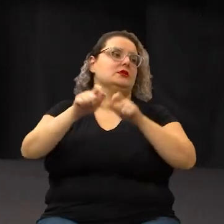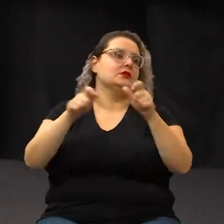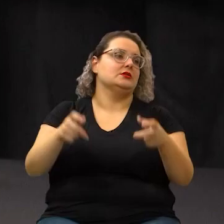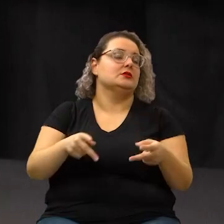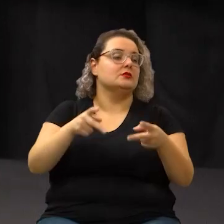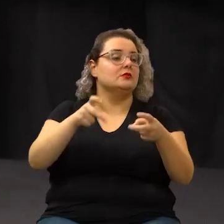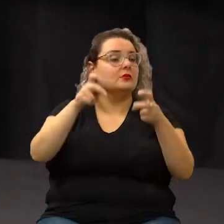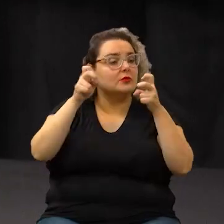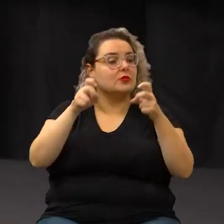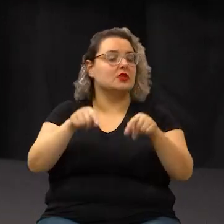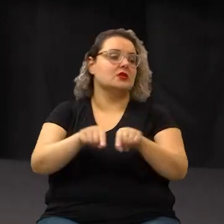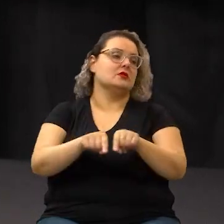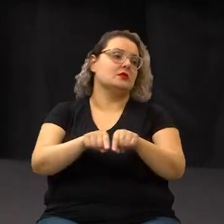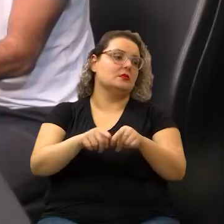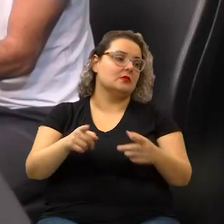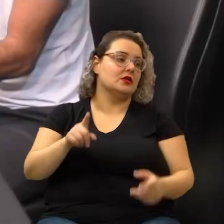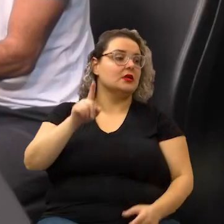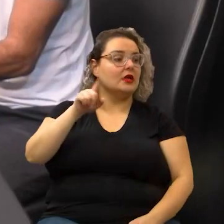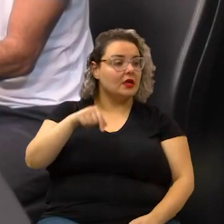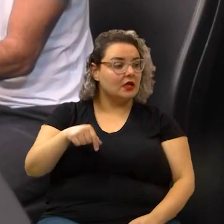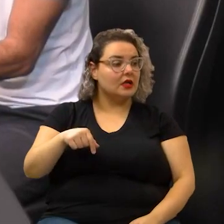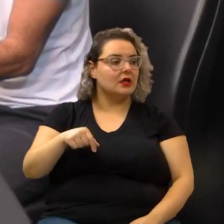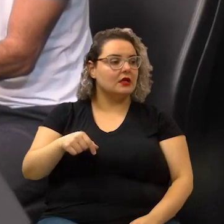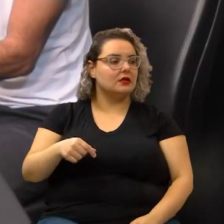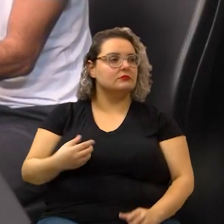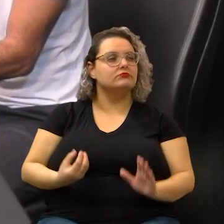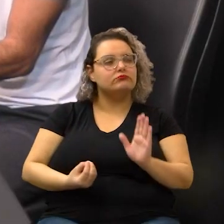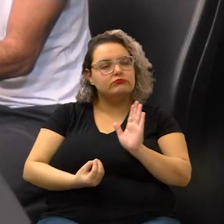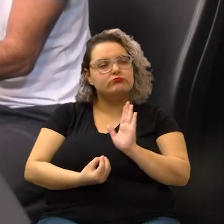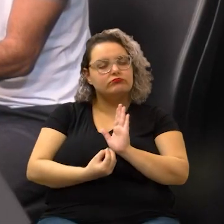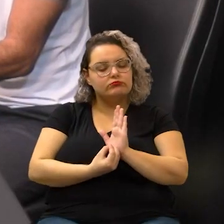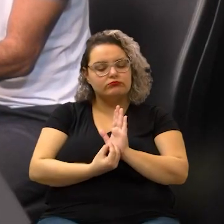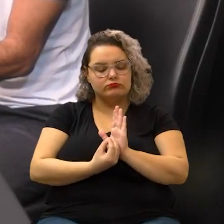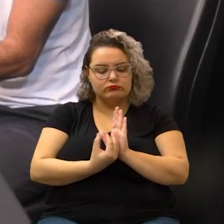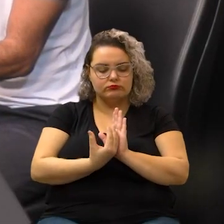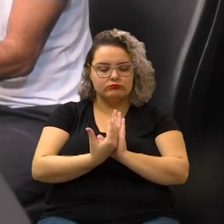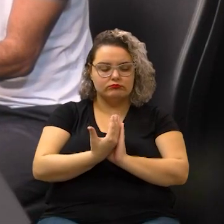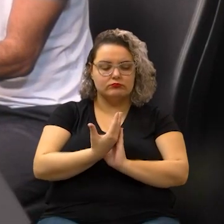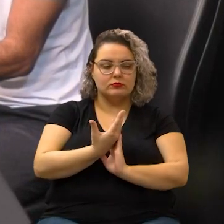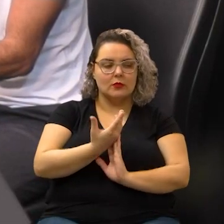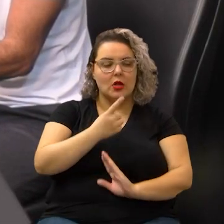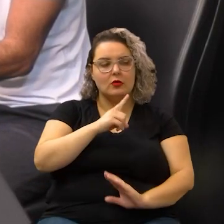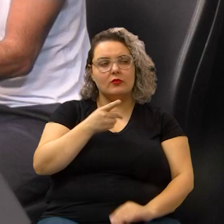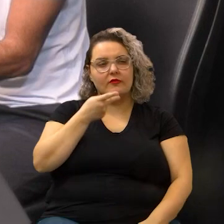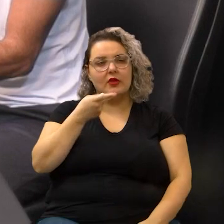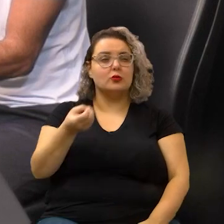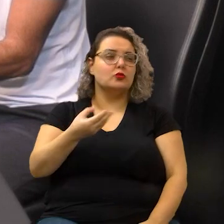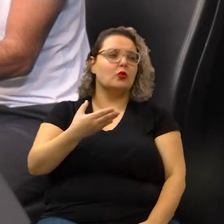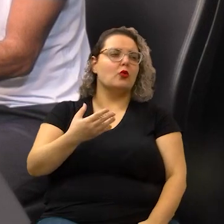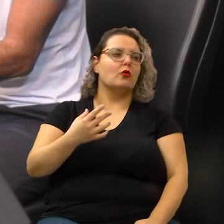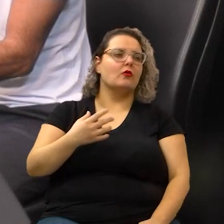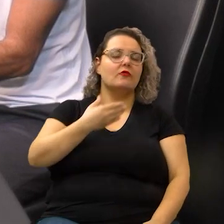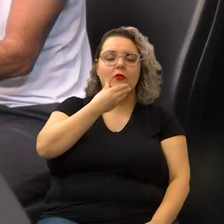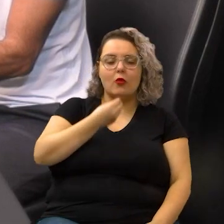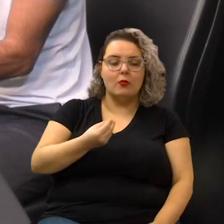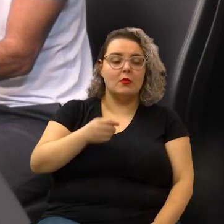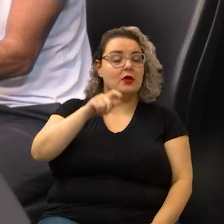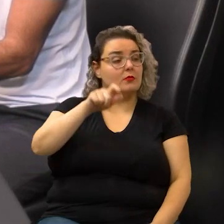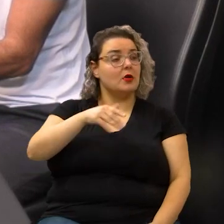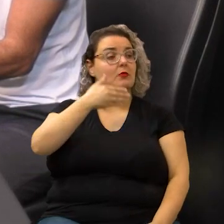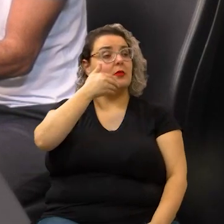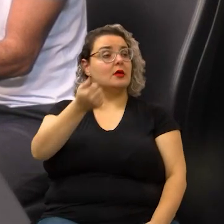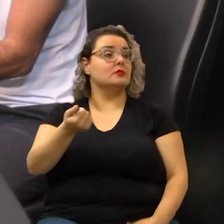mudança em você? E as pessoas foram percebendo também que ali estava surgindo eu não digo um novo homem, mas uma